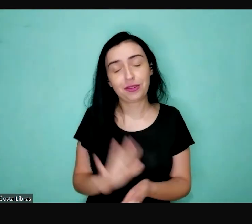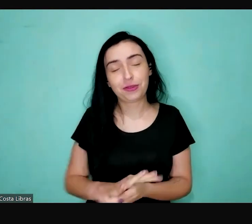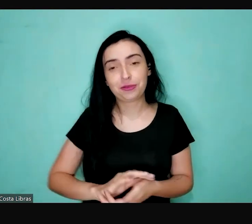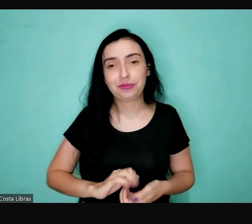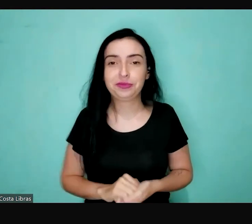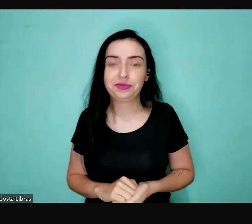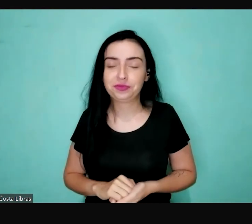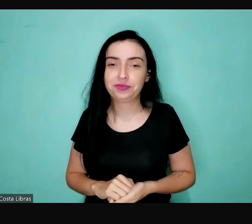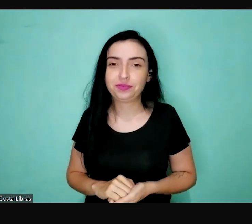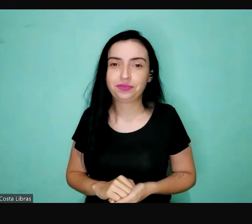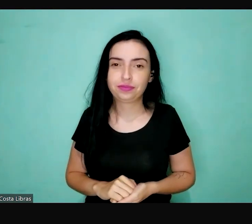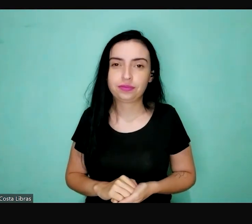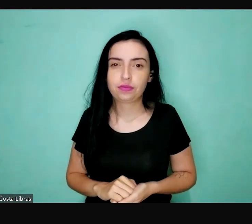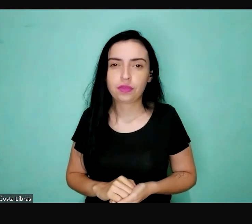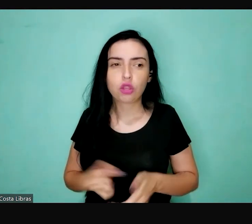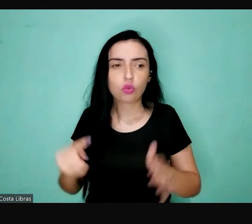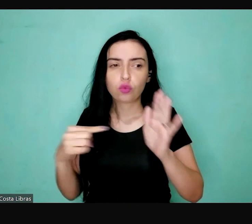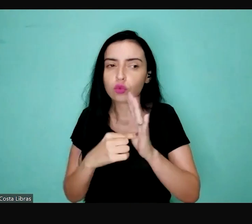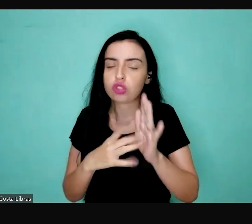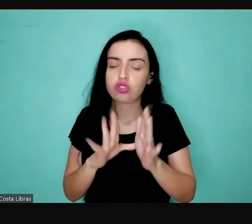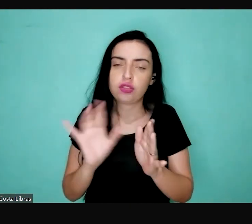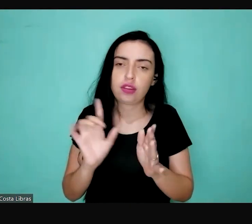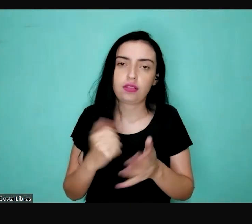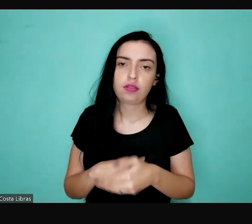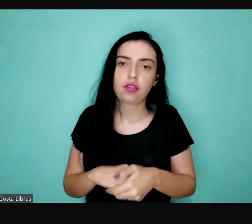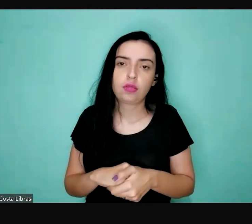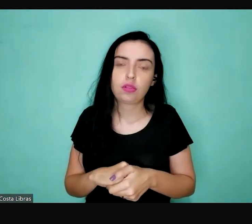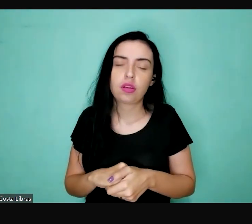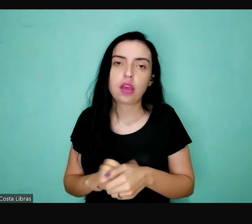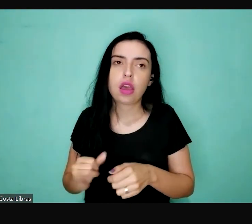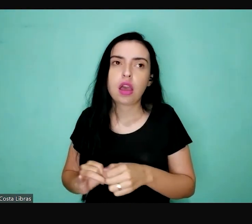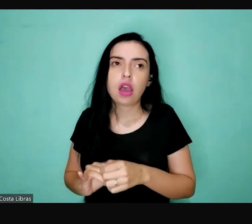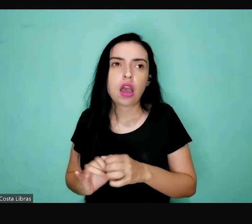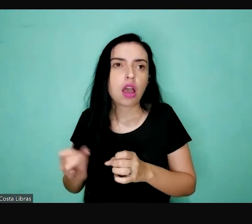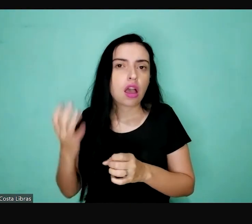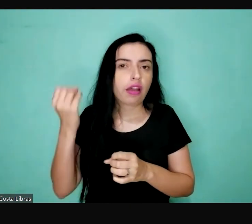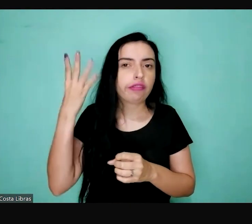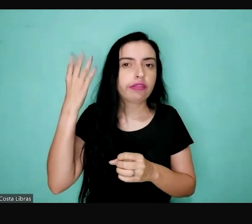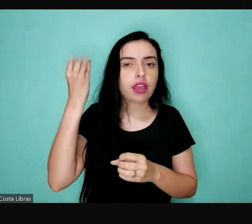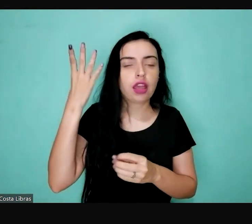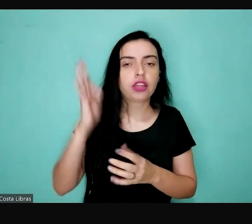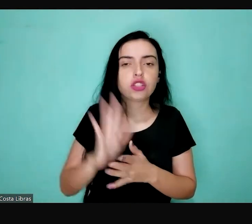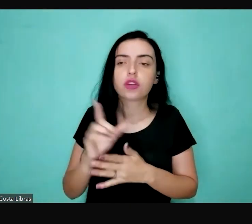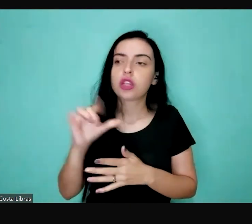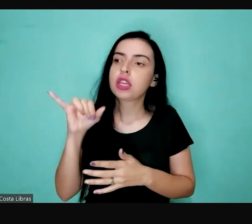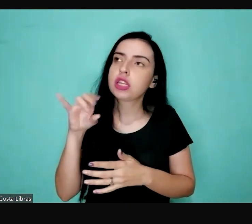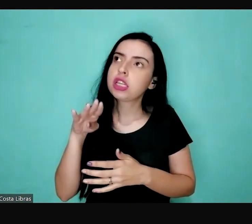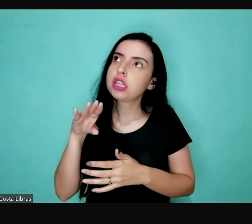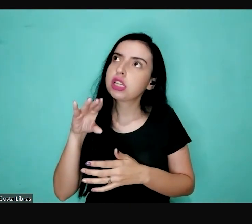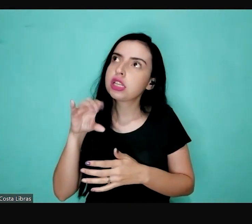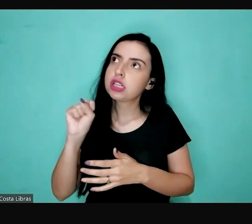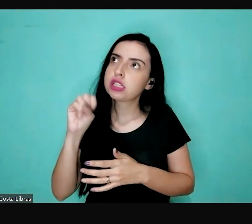Eu não foi diretamente, a viagem foi Lisboa, Madrid, Lisboa,